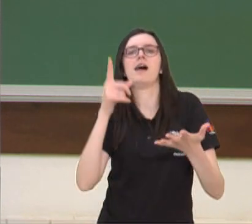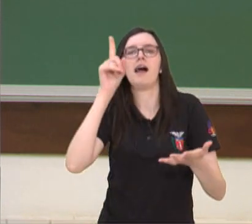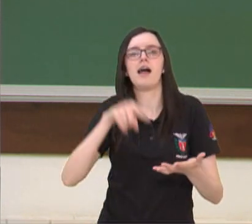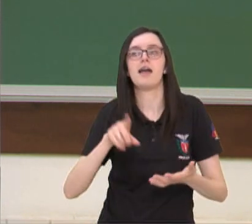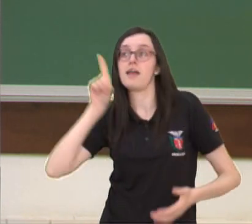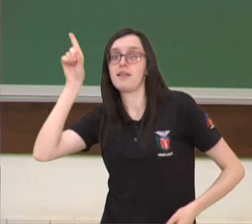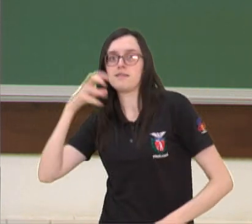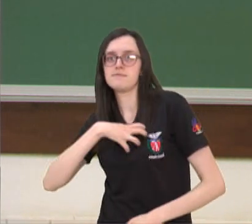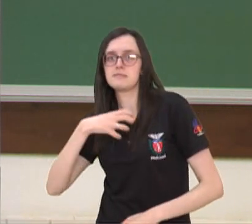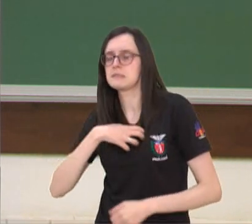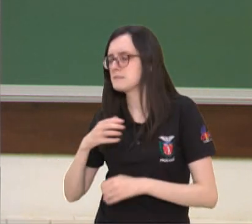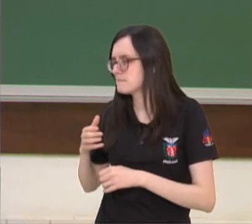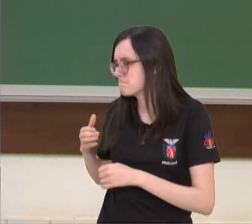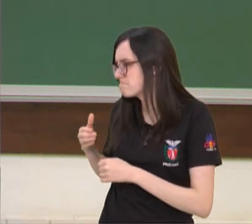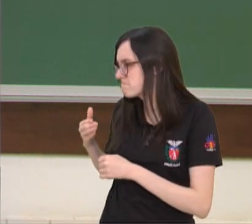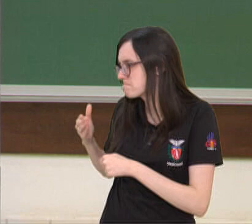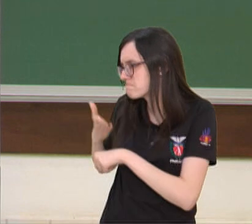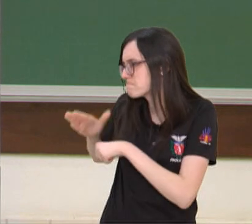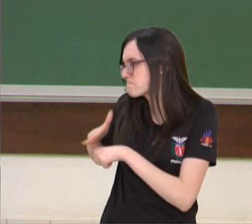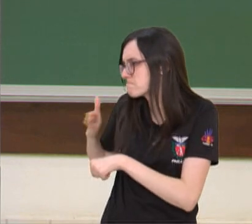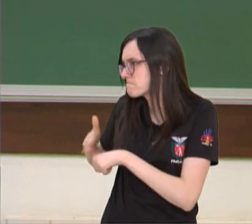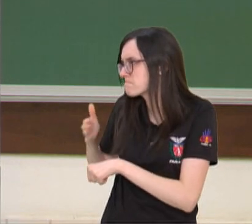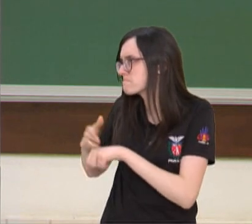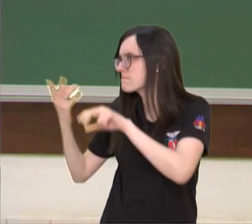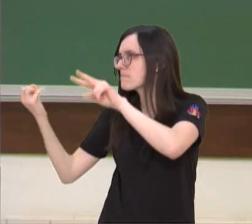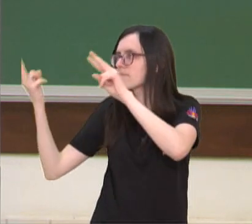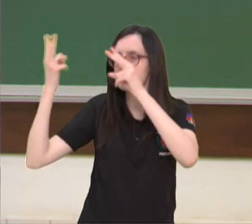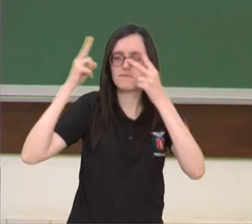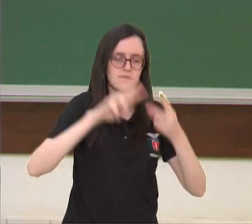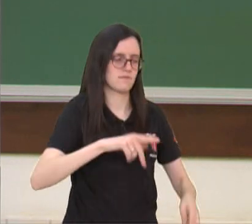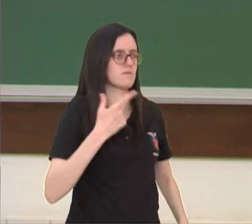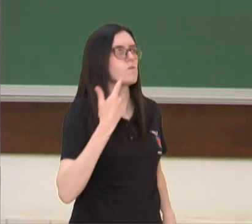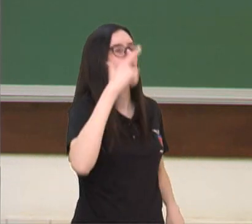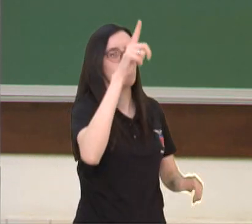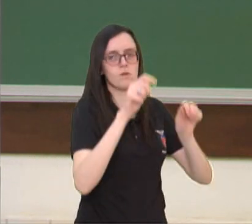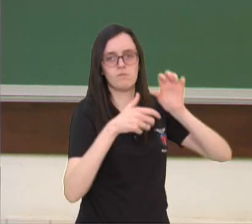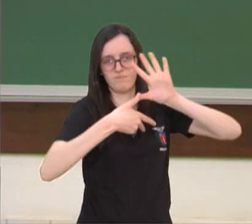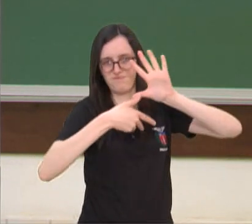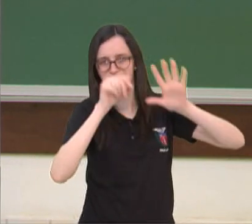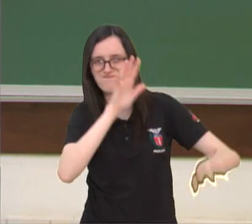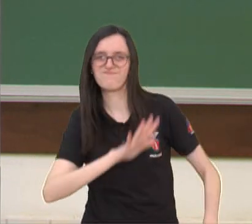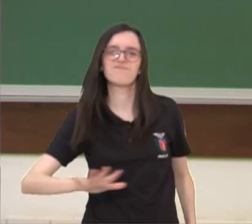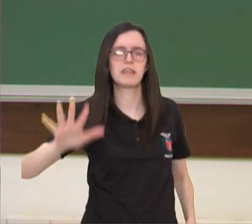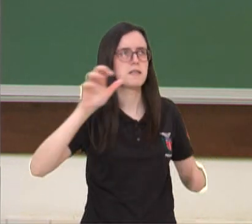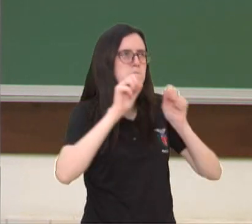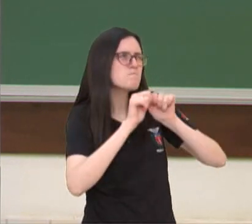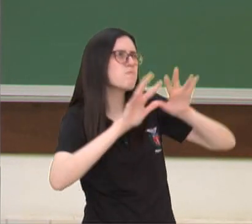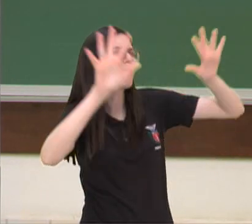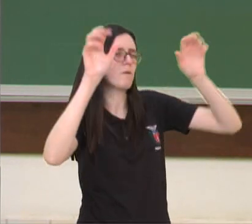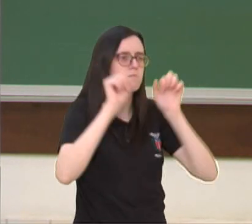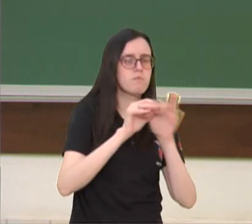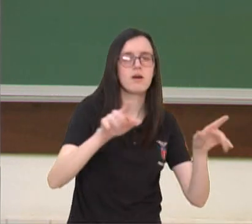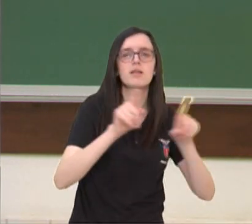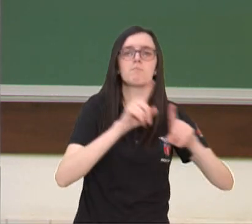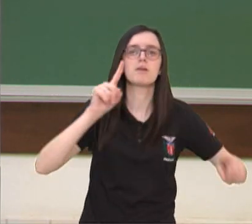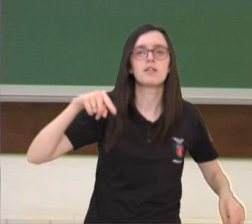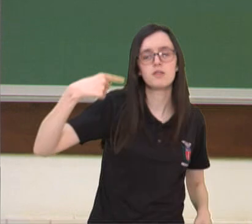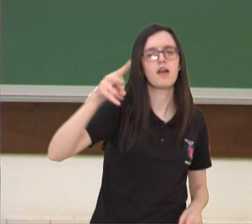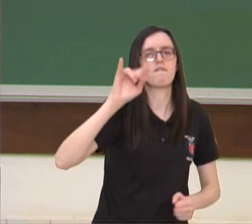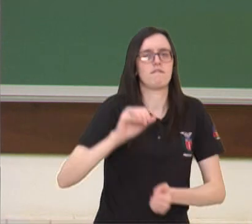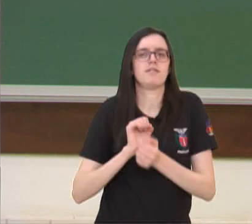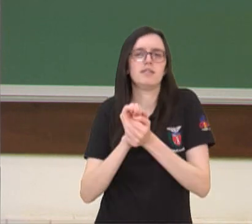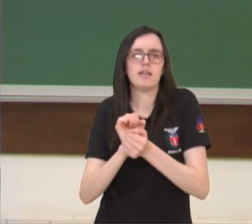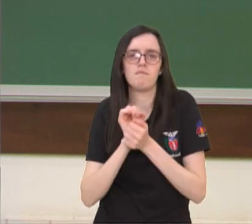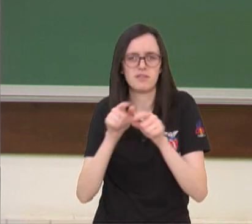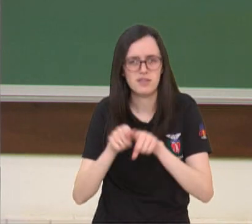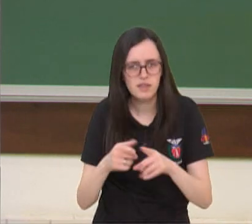era aplicada na África, a ser aplicada num continente em expansão, que era o Novo Mundo, e depois vão ser